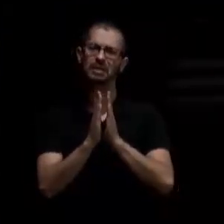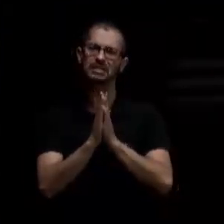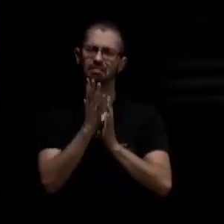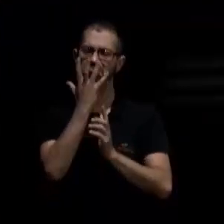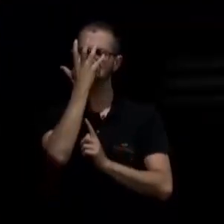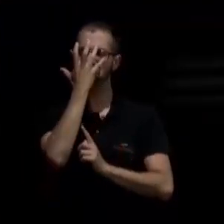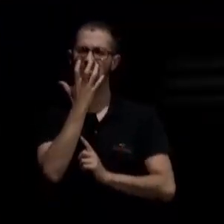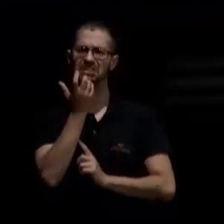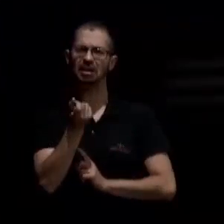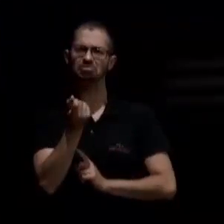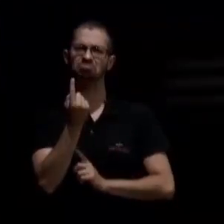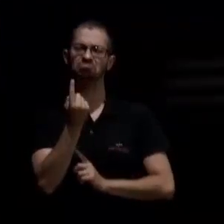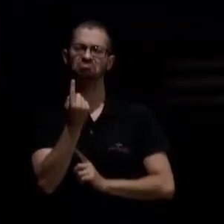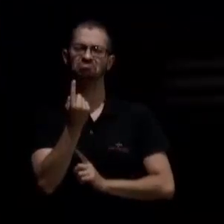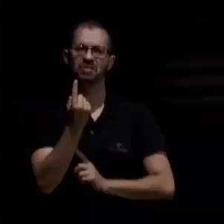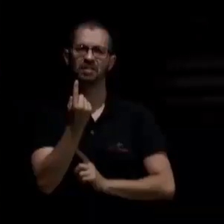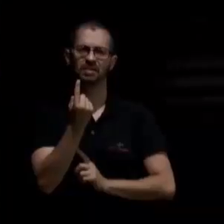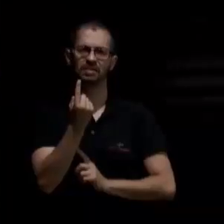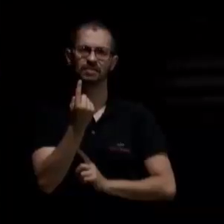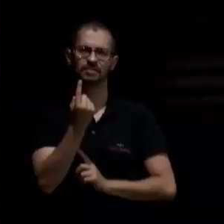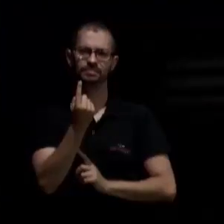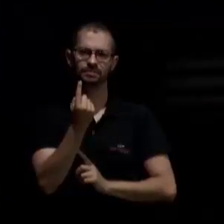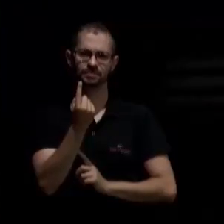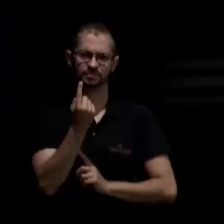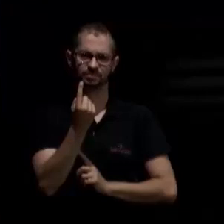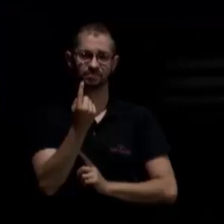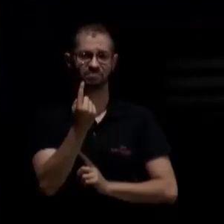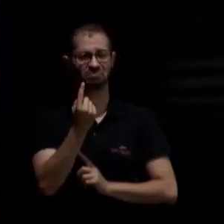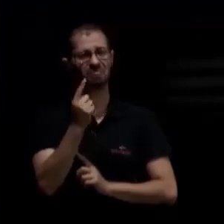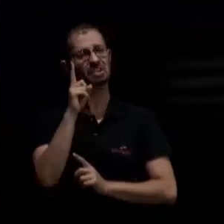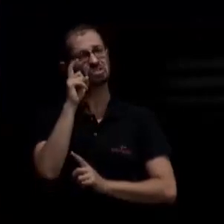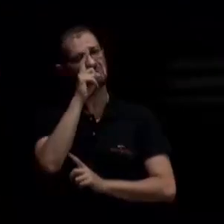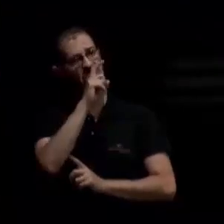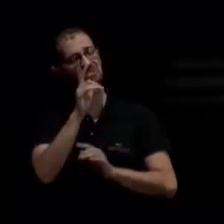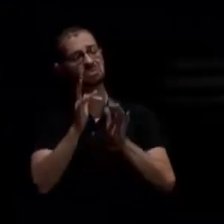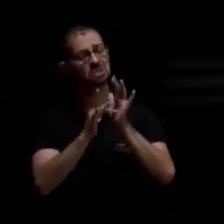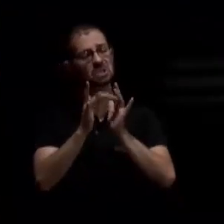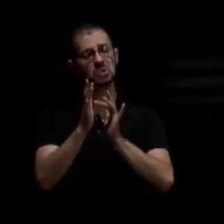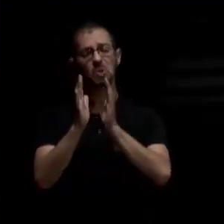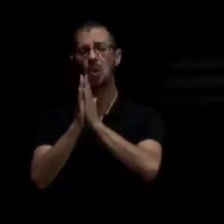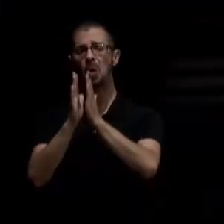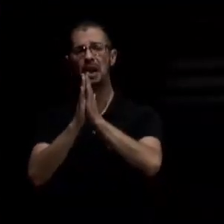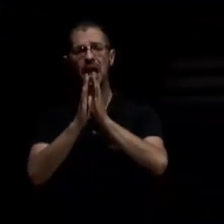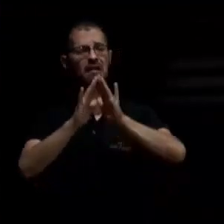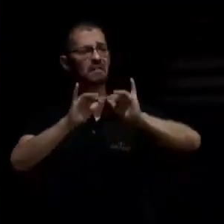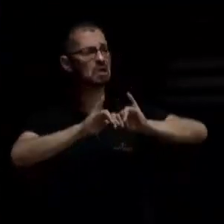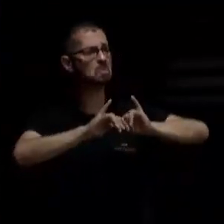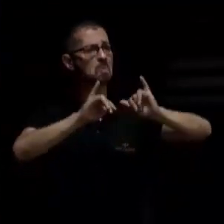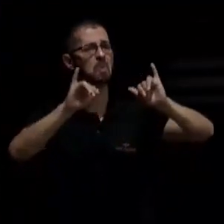sério. Raramente ele orava em público, falando. Algumas vezes a Bíblia